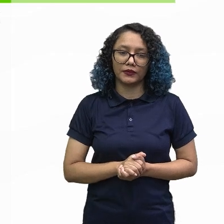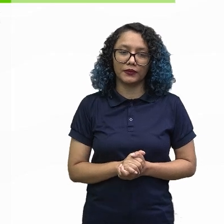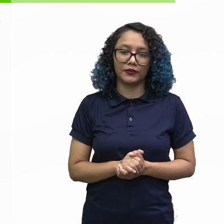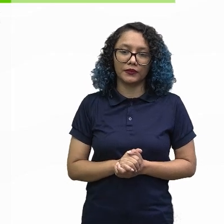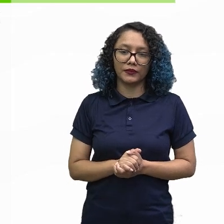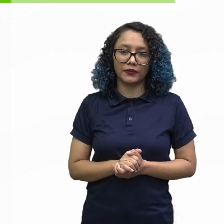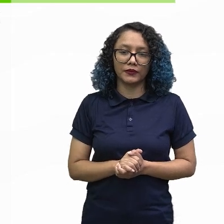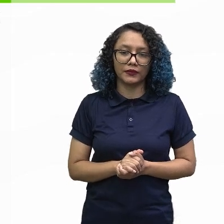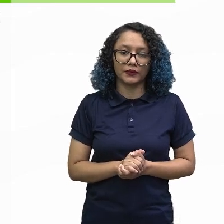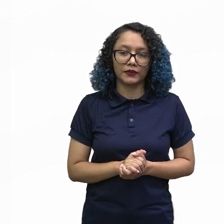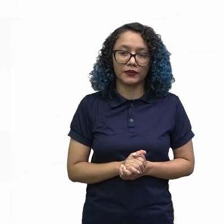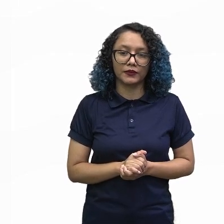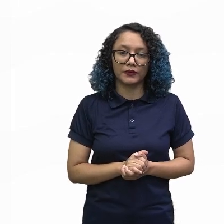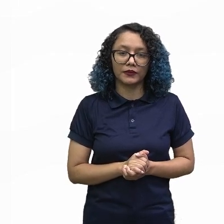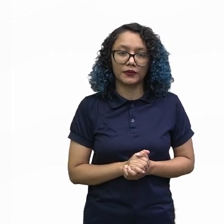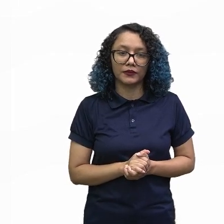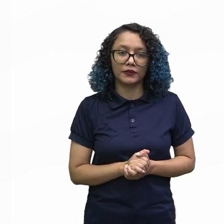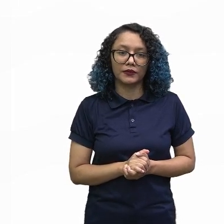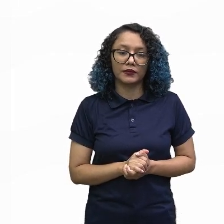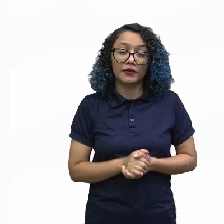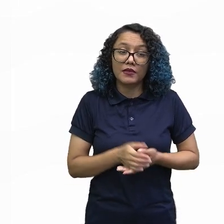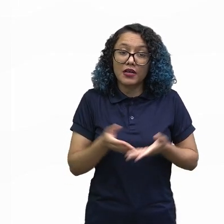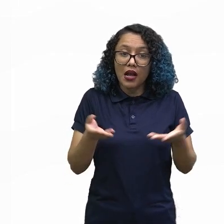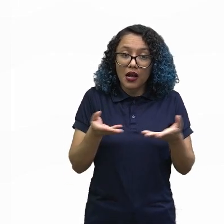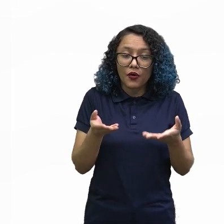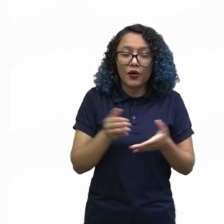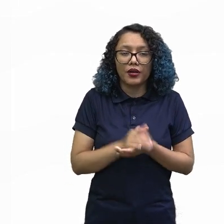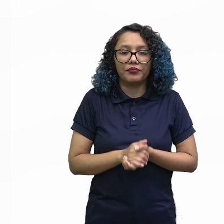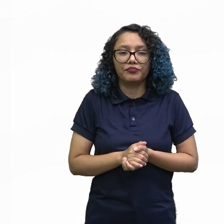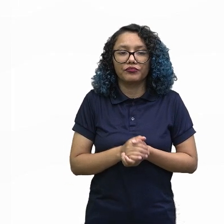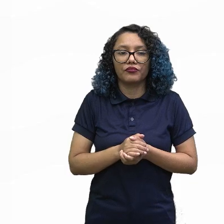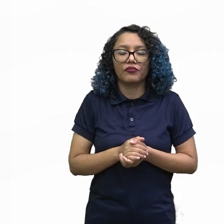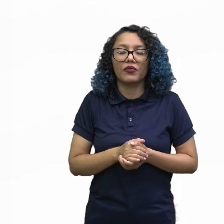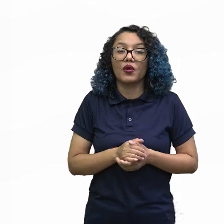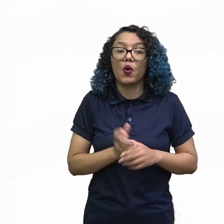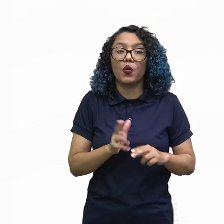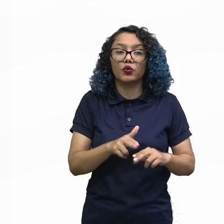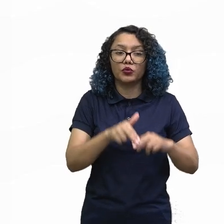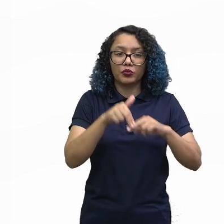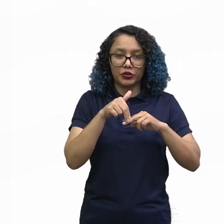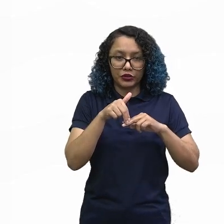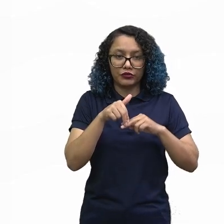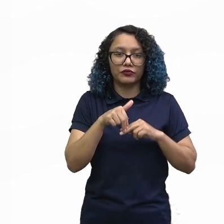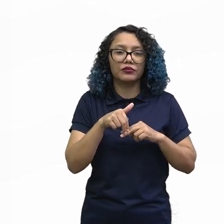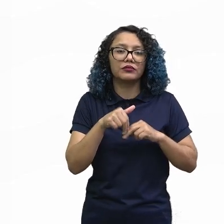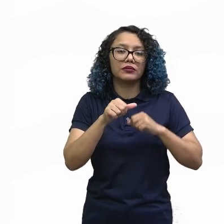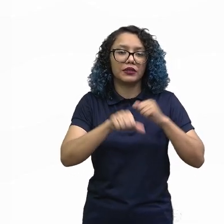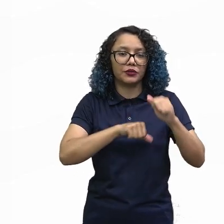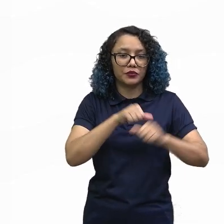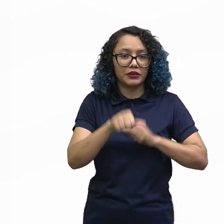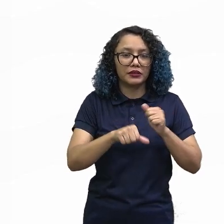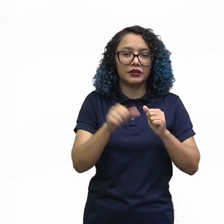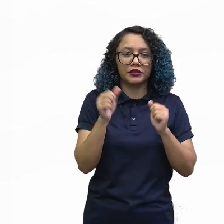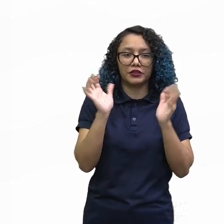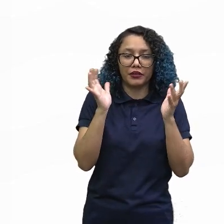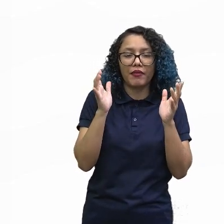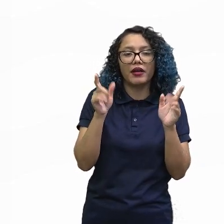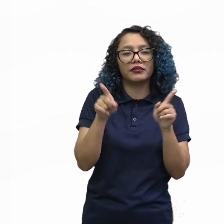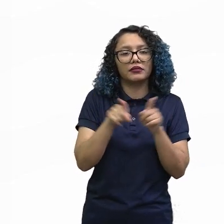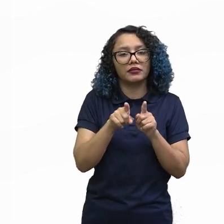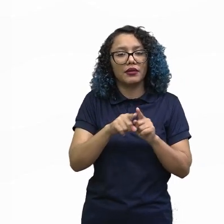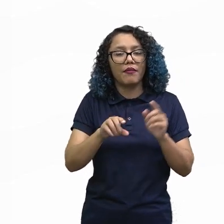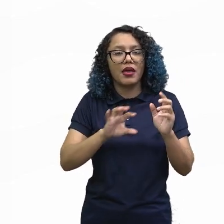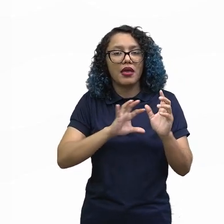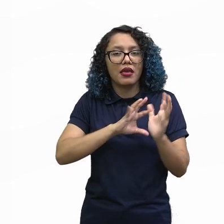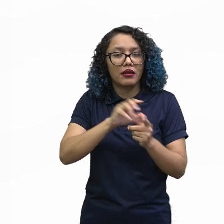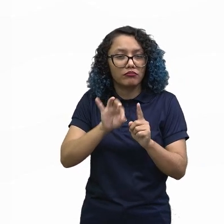Agora, quais as causas das mudanças climáticas e do aquecimento global? Olha só, as mudanças